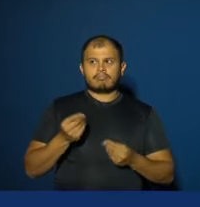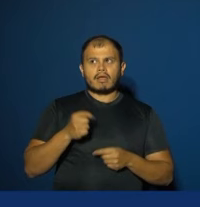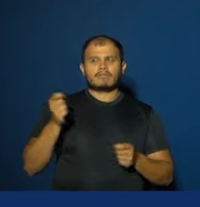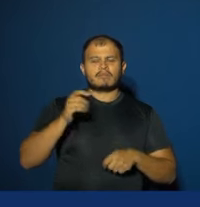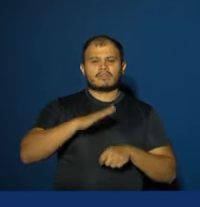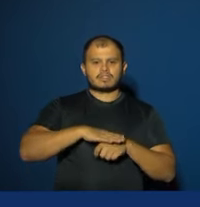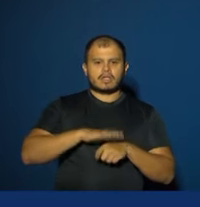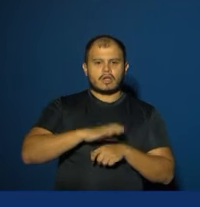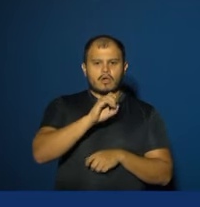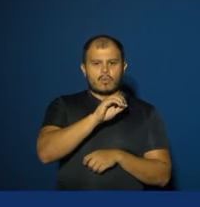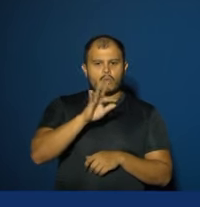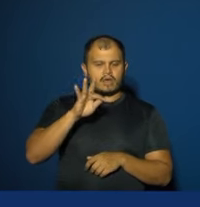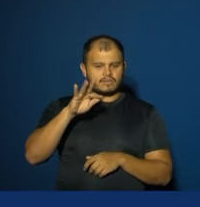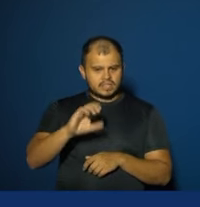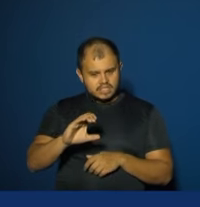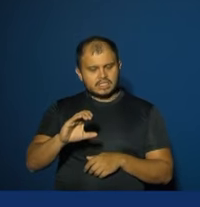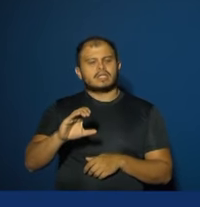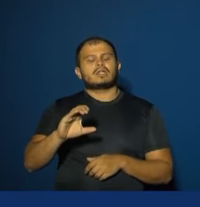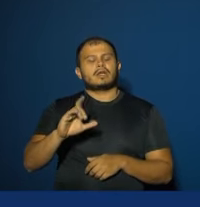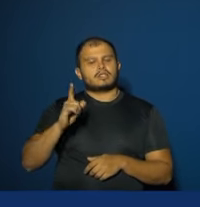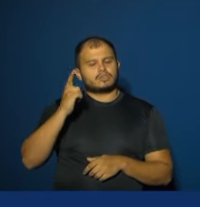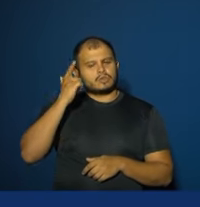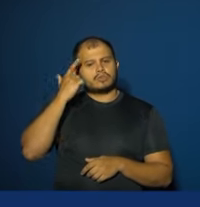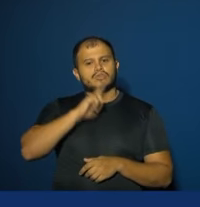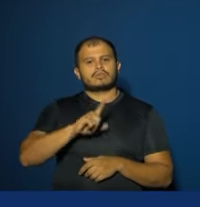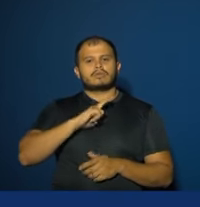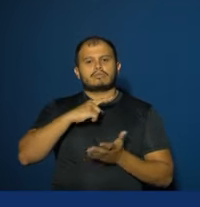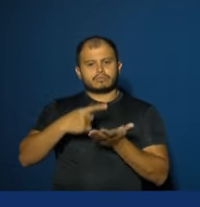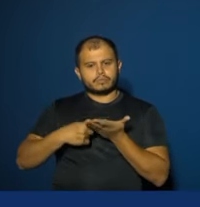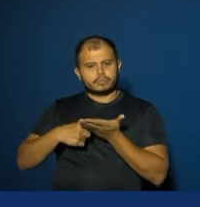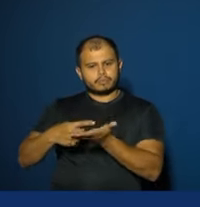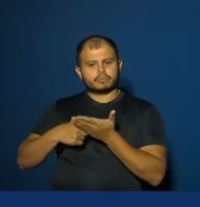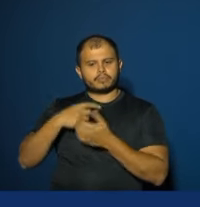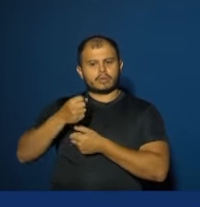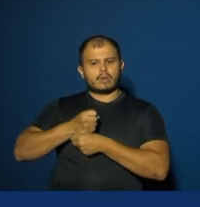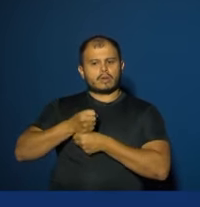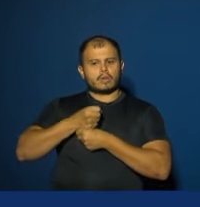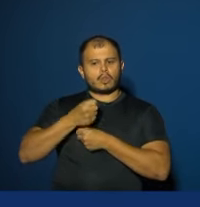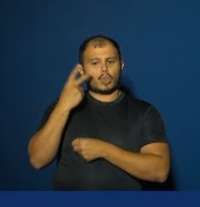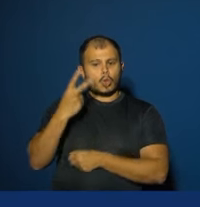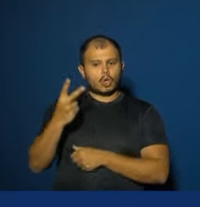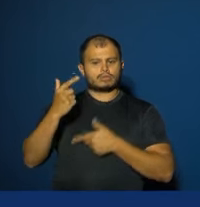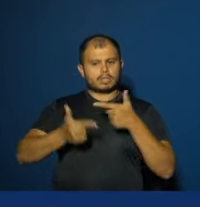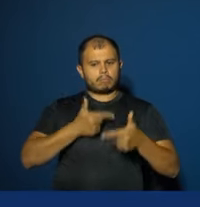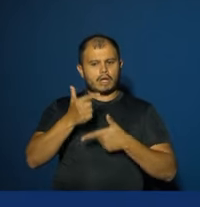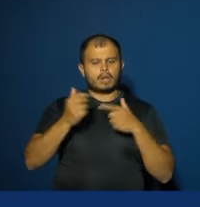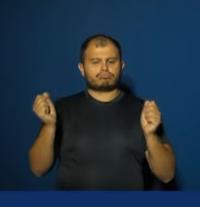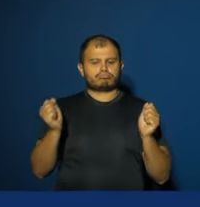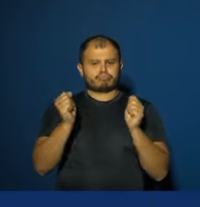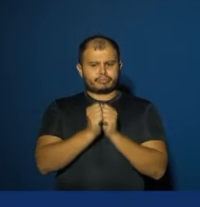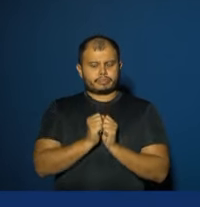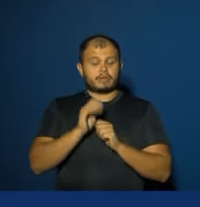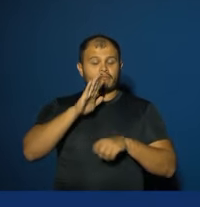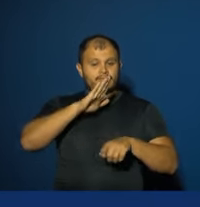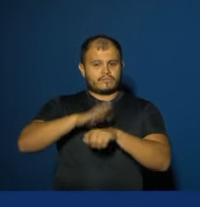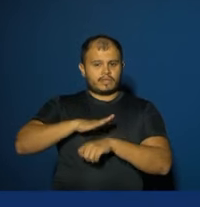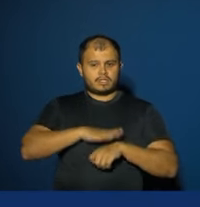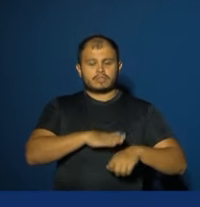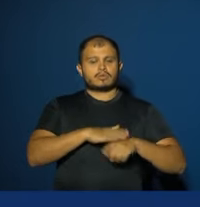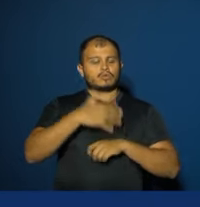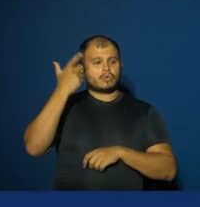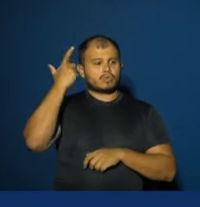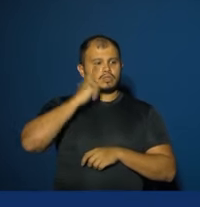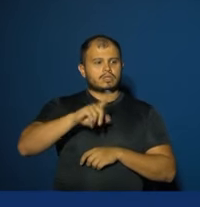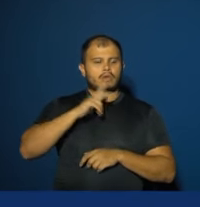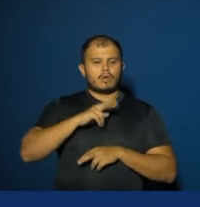AFC operação né que a gente fechou né um Elon foram 2 anos de trabalho que ao viabilizar esse Elon na realidade fez todo um